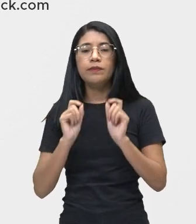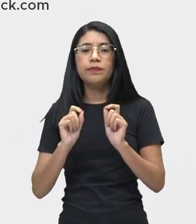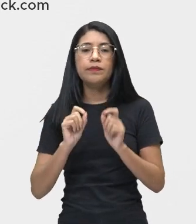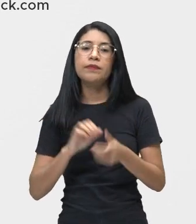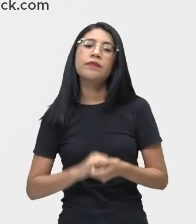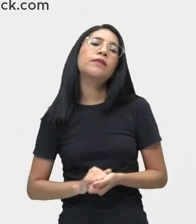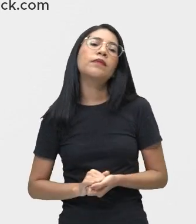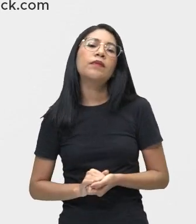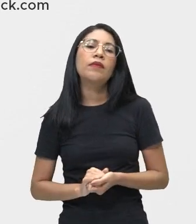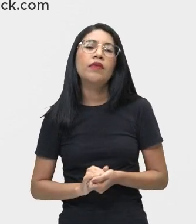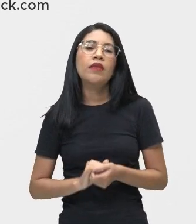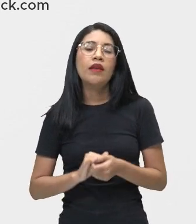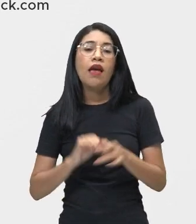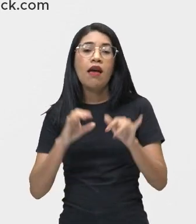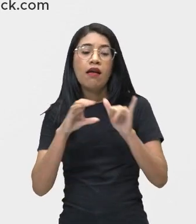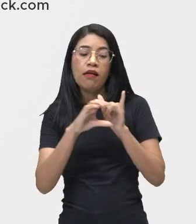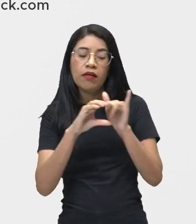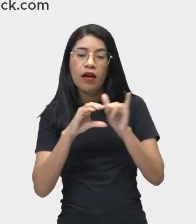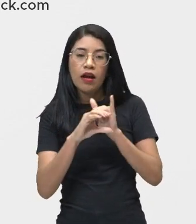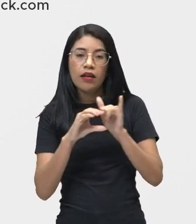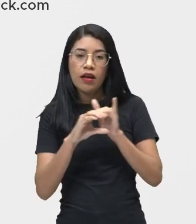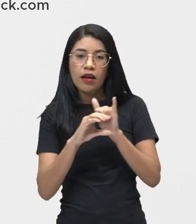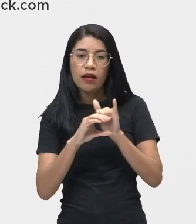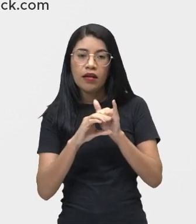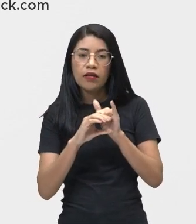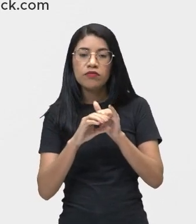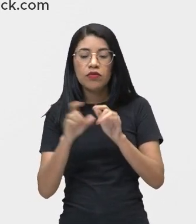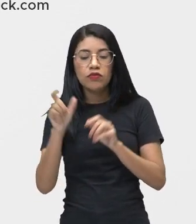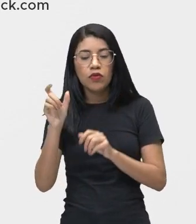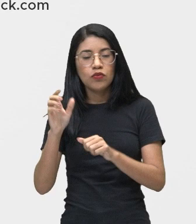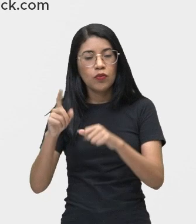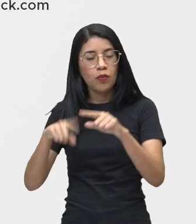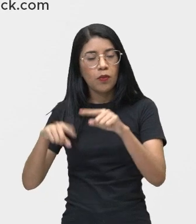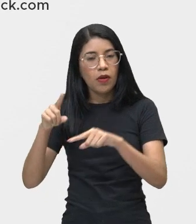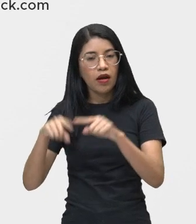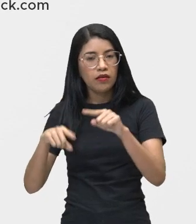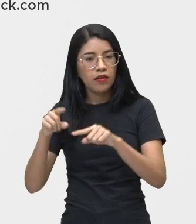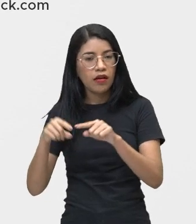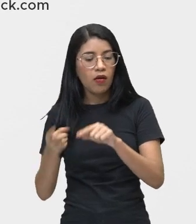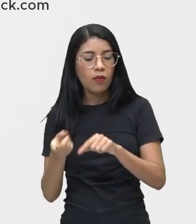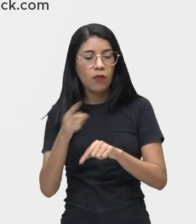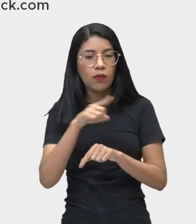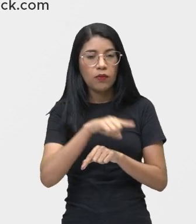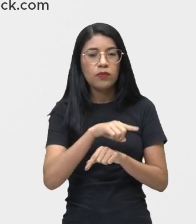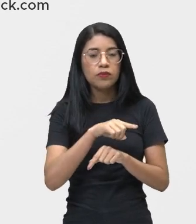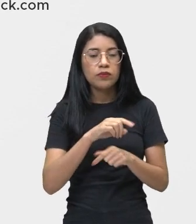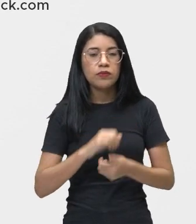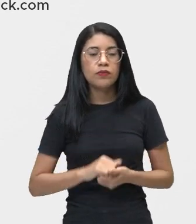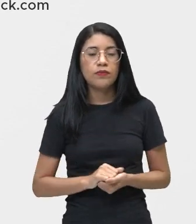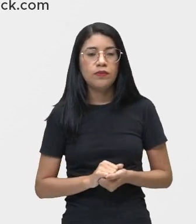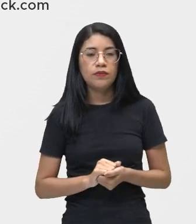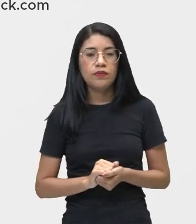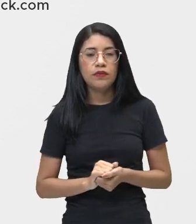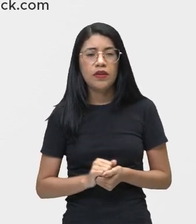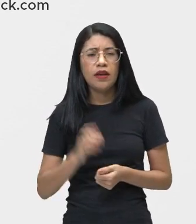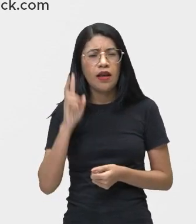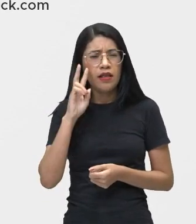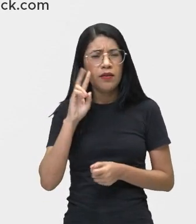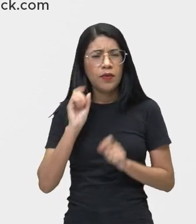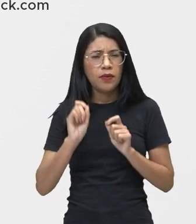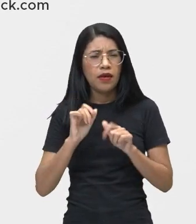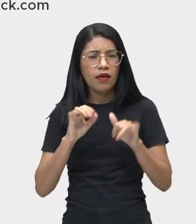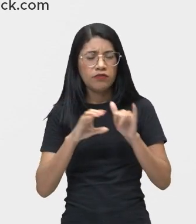a passagem da energia térmica de um corpo para outro. E o que é a energia térmica? Lembra aí comigo? É